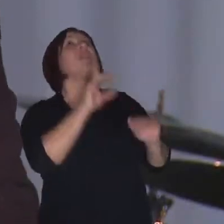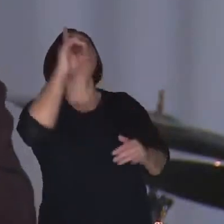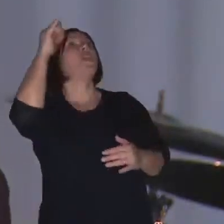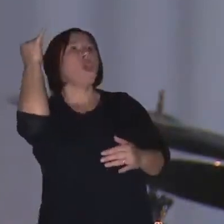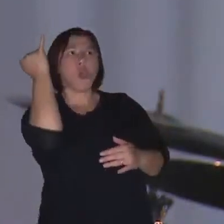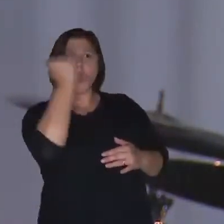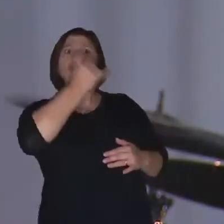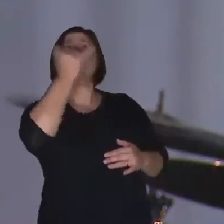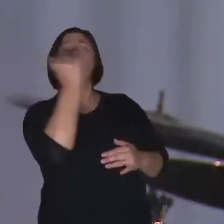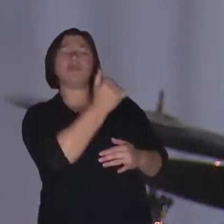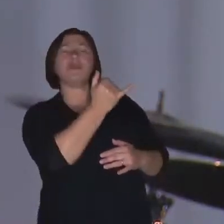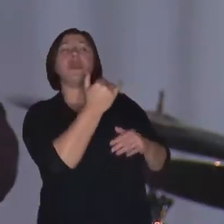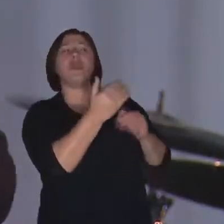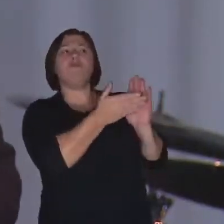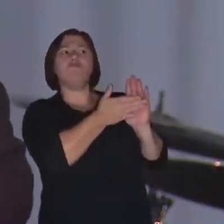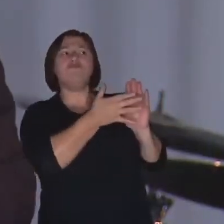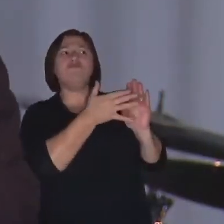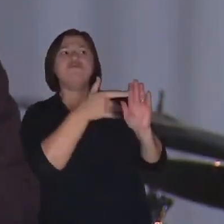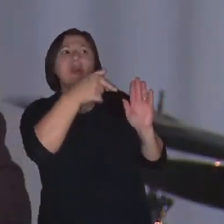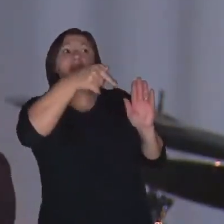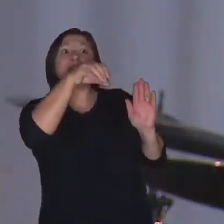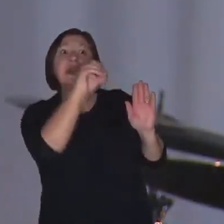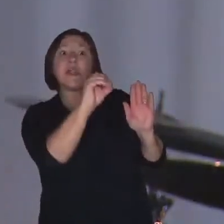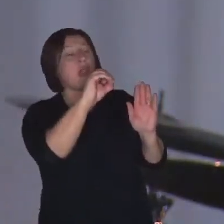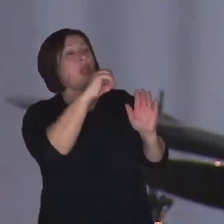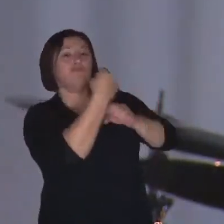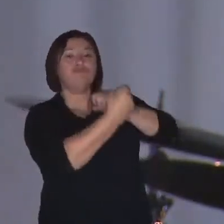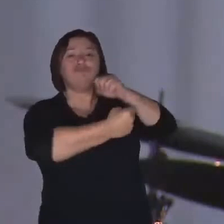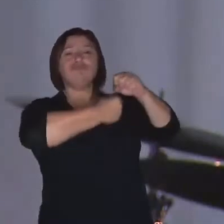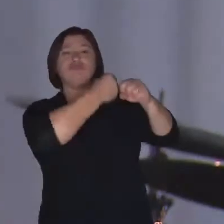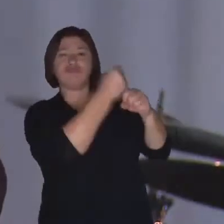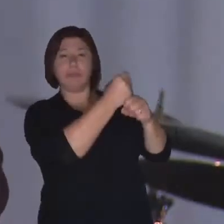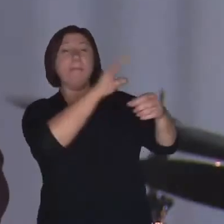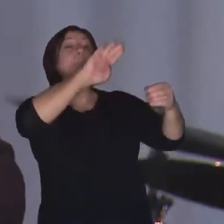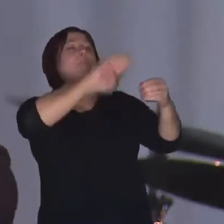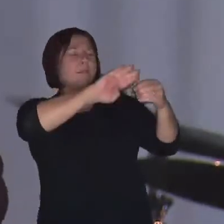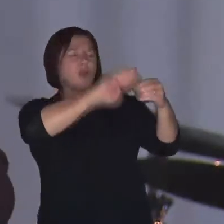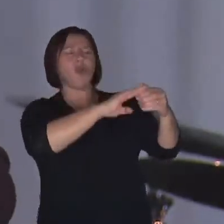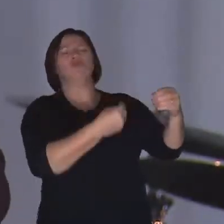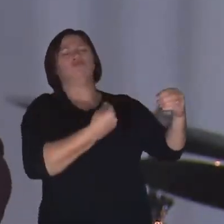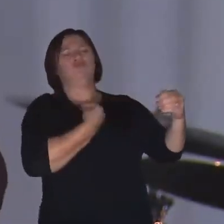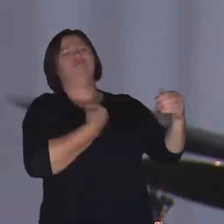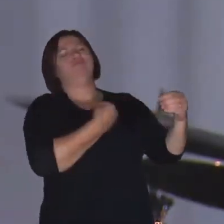os 70 anos da Babilônia, eu cumprirei a minha promessa em favor de vocês.